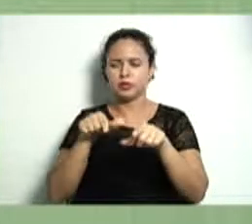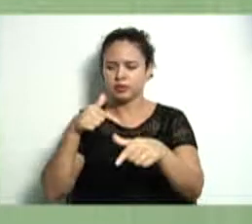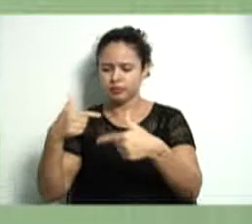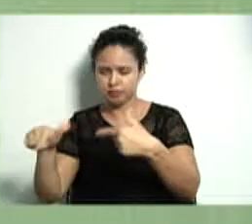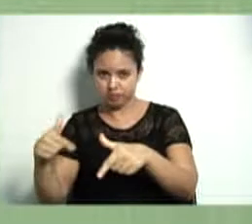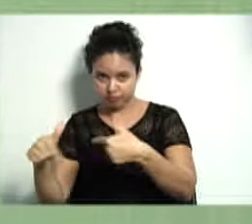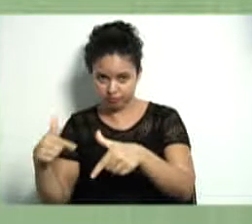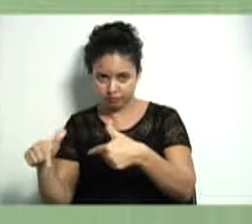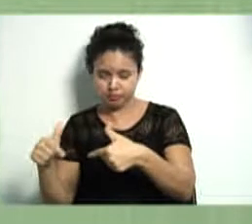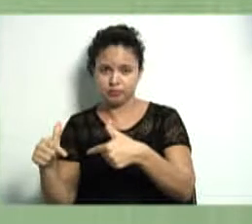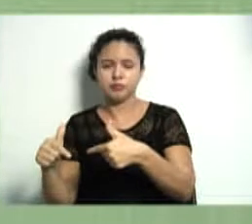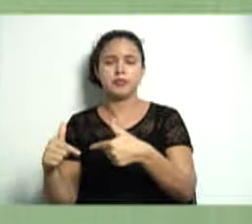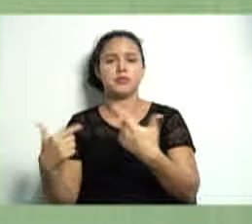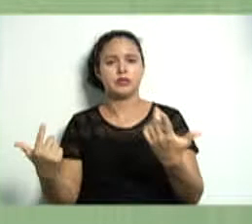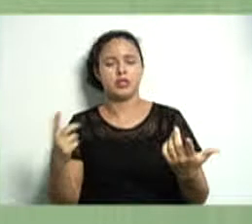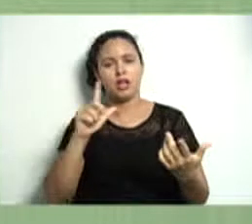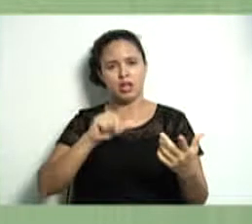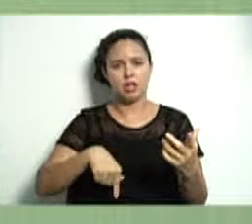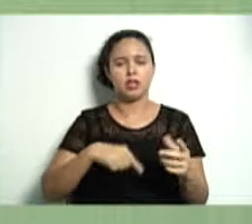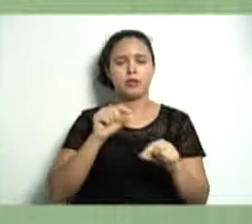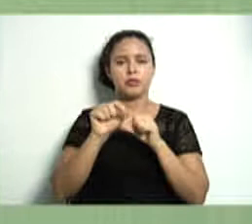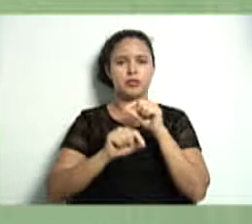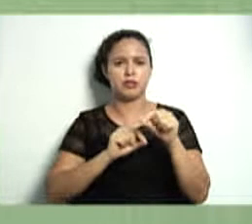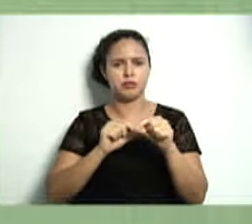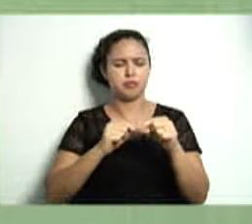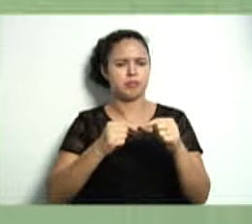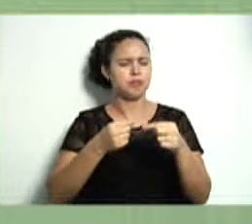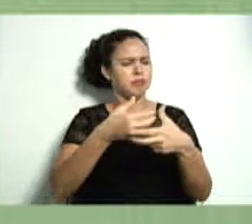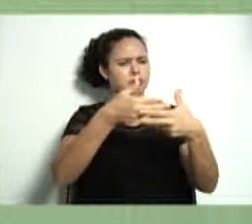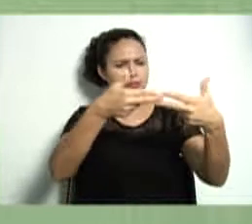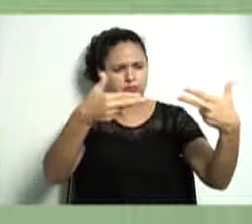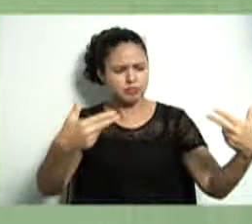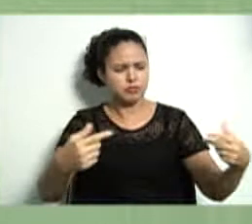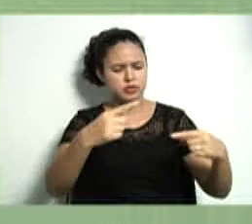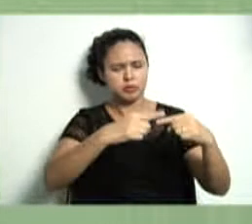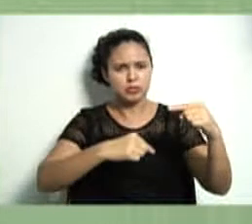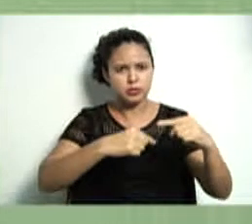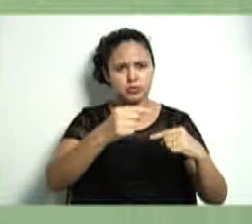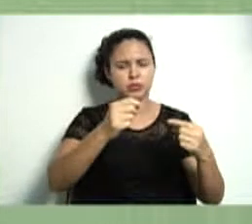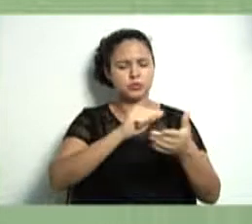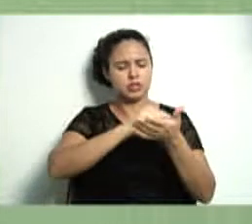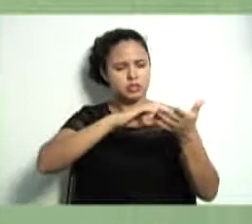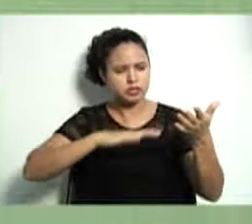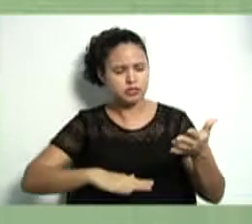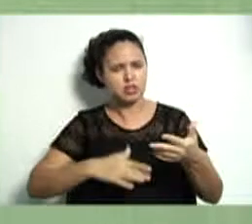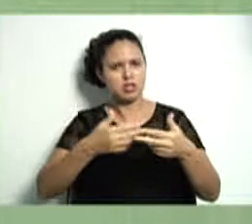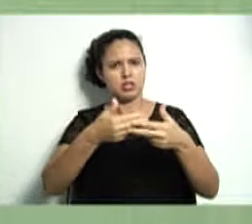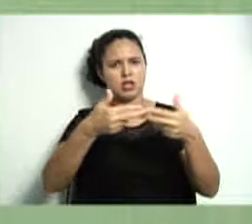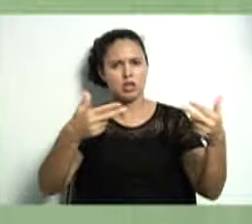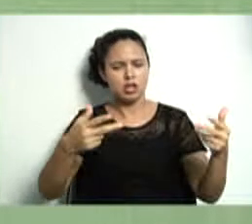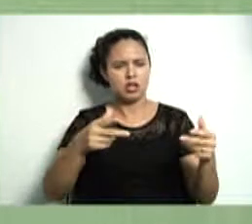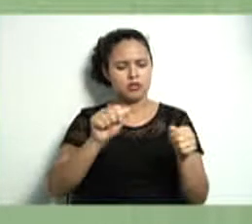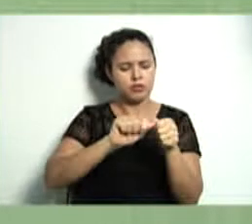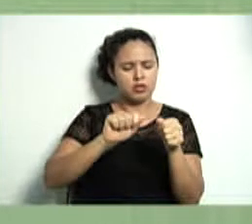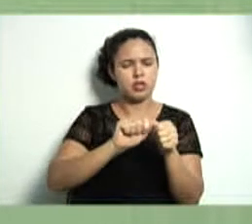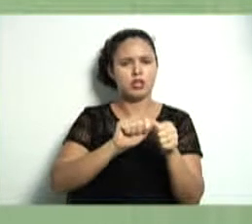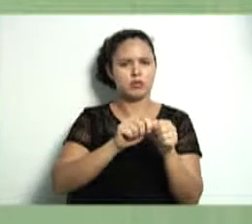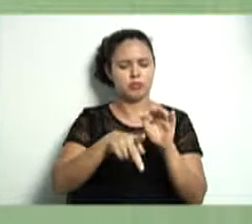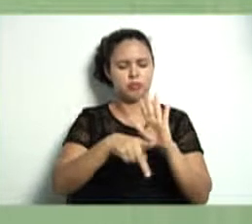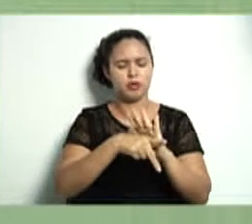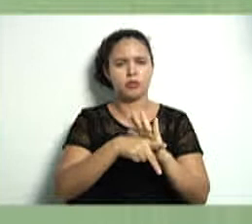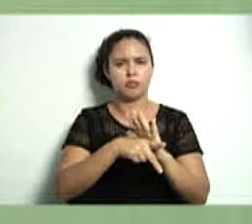serviços referem-se aos produtos das atividades desenvolvidas pelo homem,